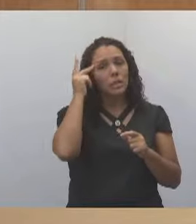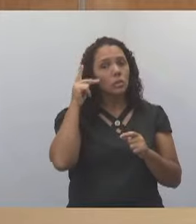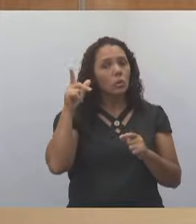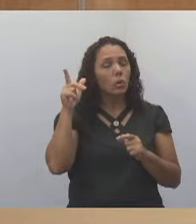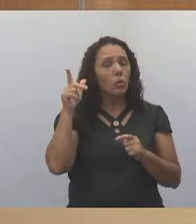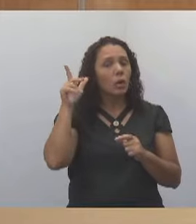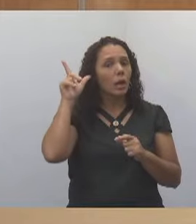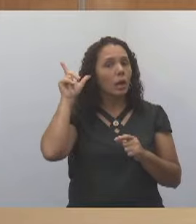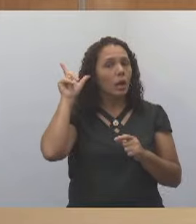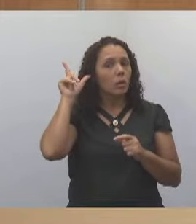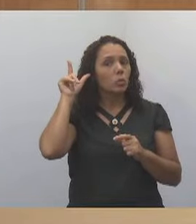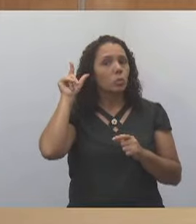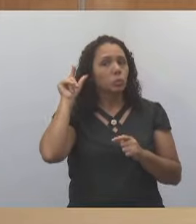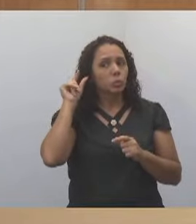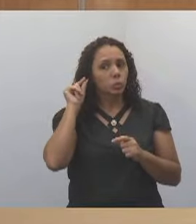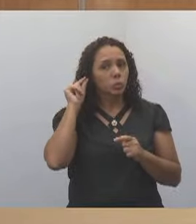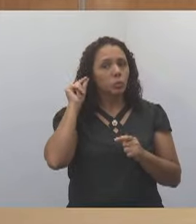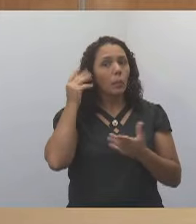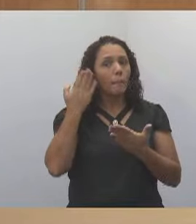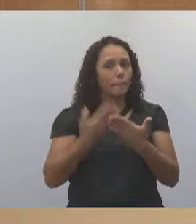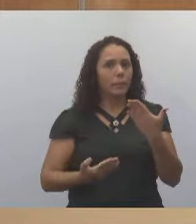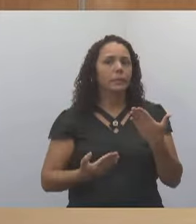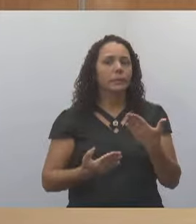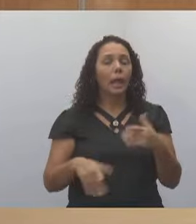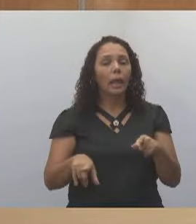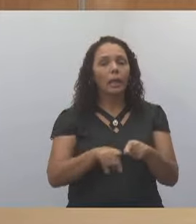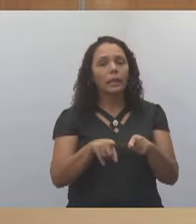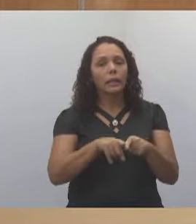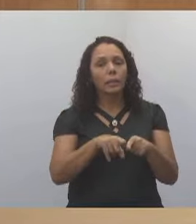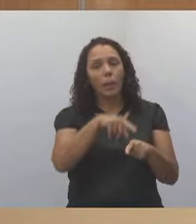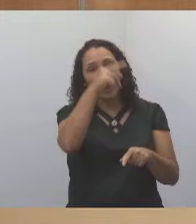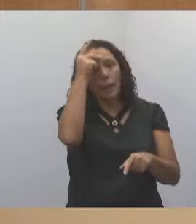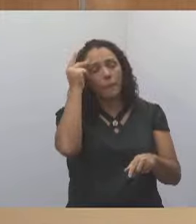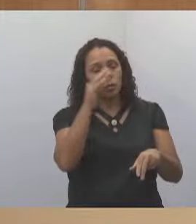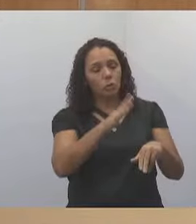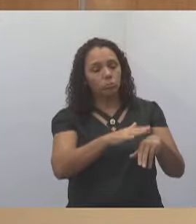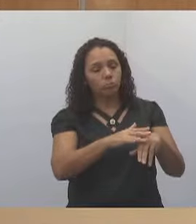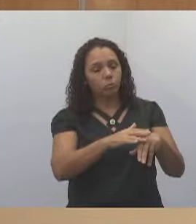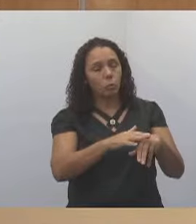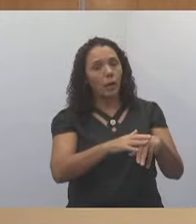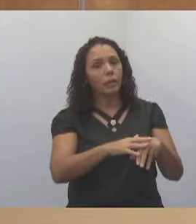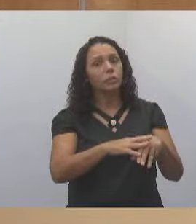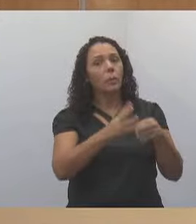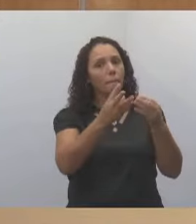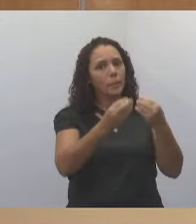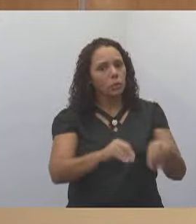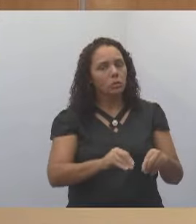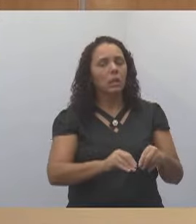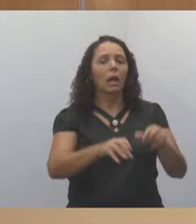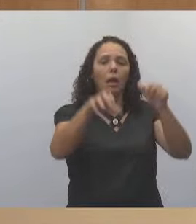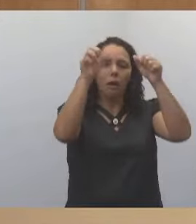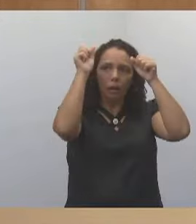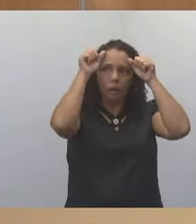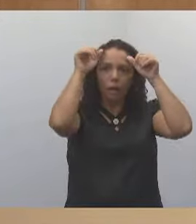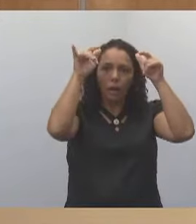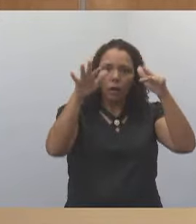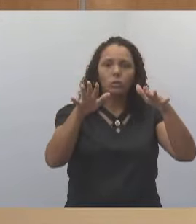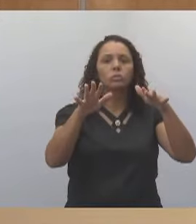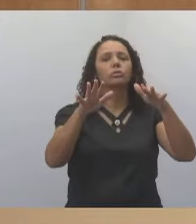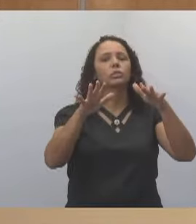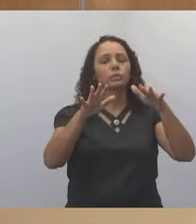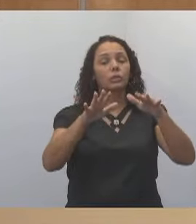prejudicar muitas pessoas que estão enfermas, né, assim como tem problema de autismo, tudo isso aí pode realmente provocar